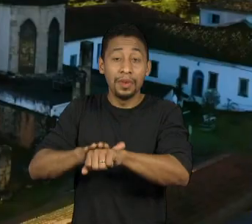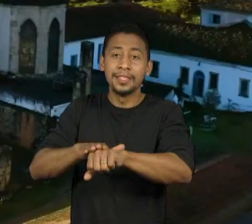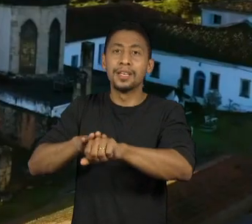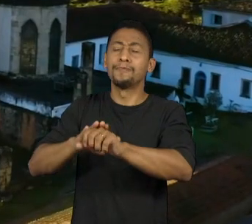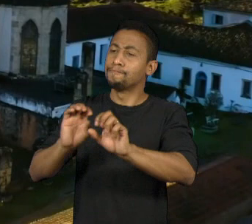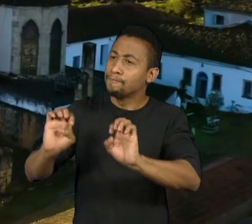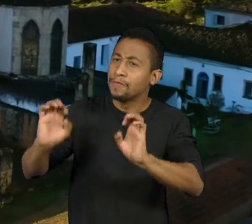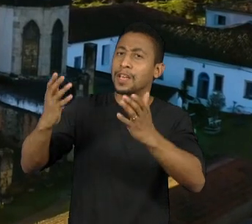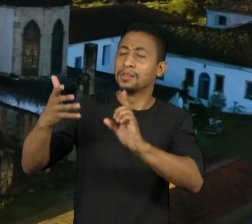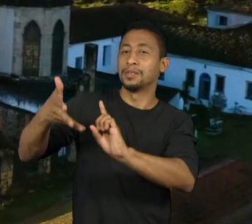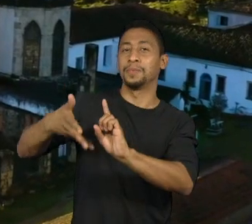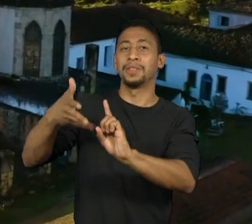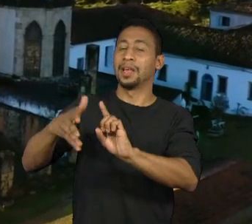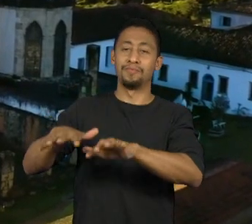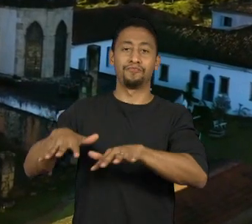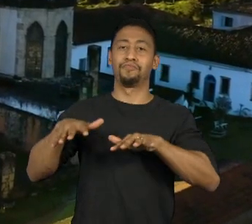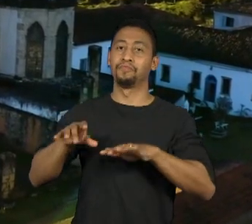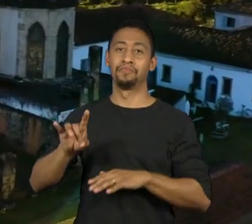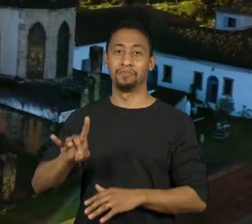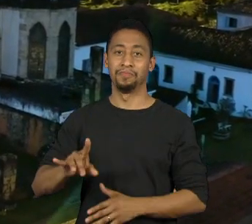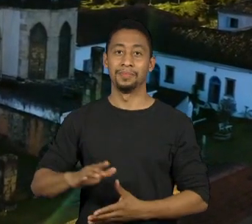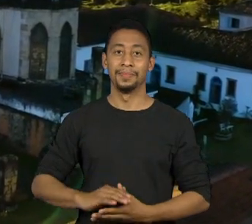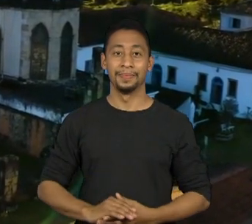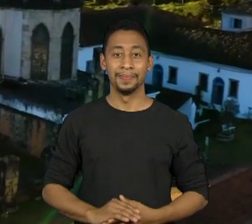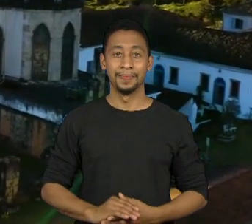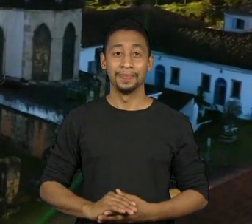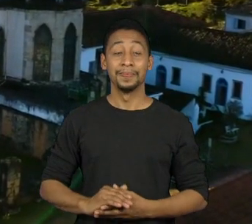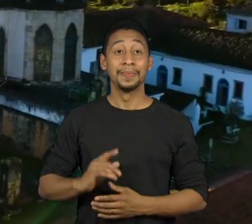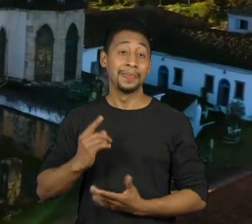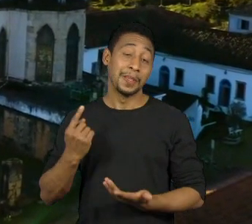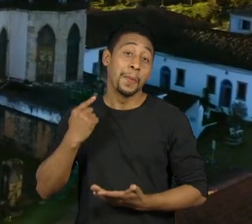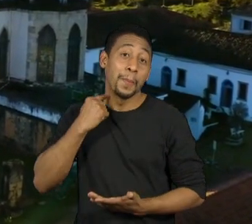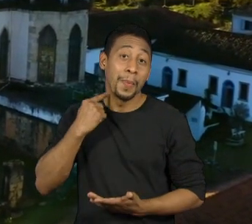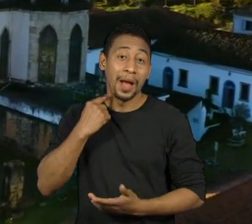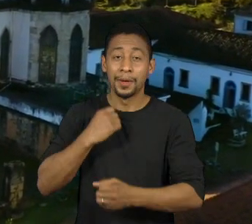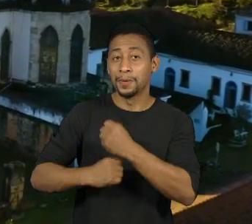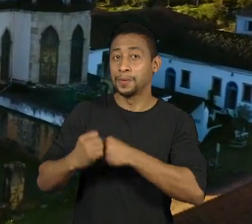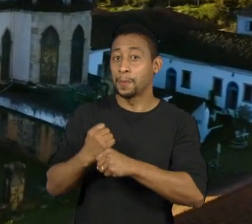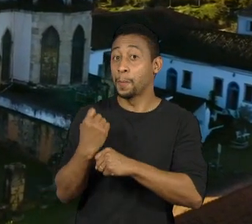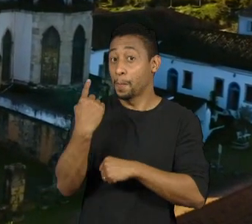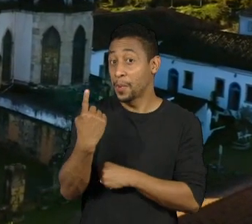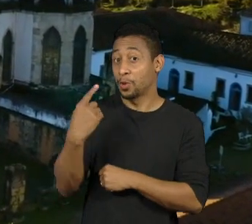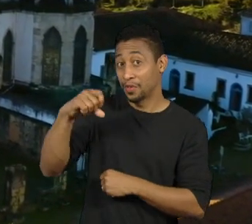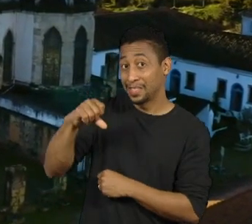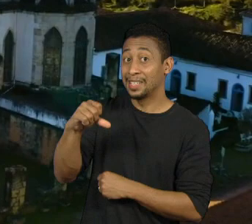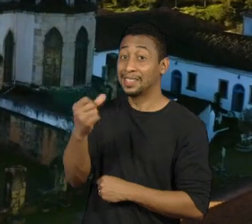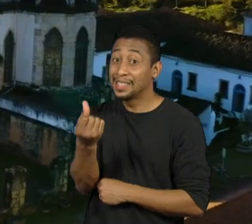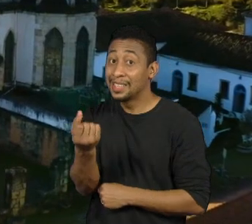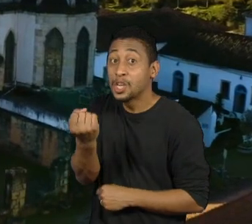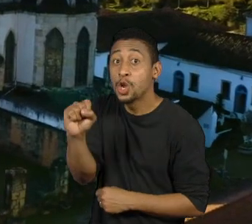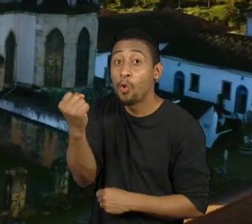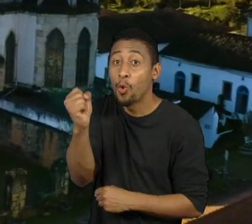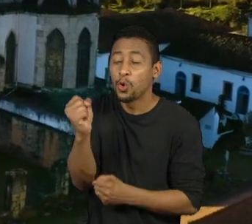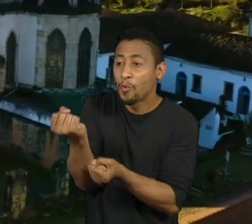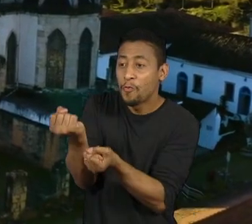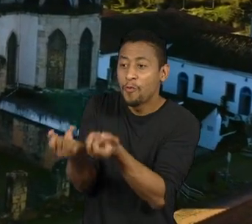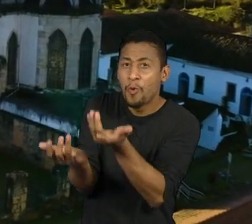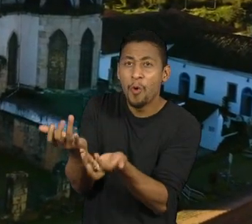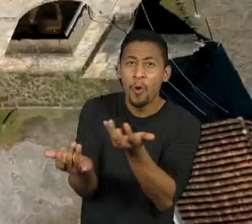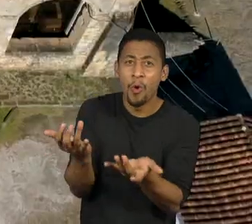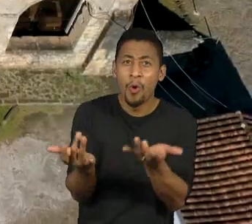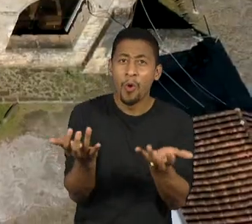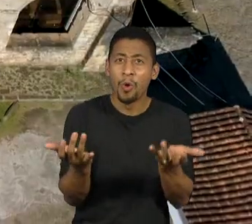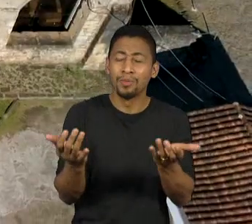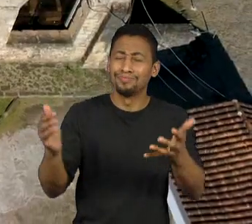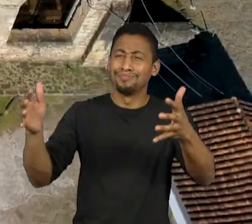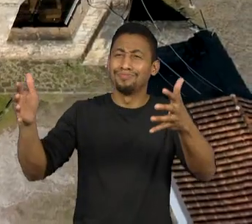religioso. Em maio de 1968, um grande incêndio destruiu por